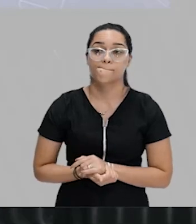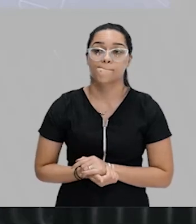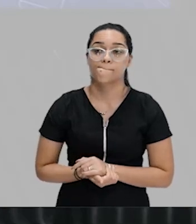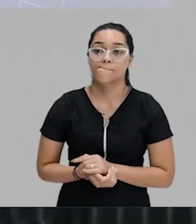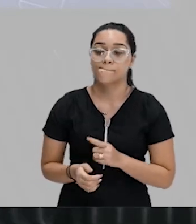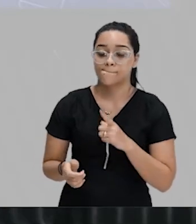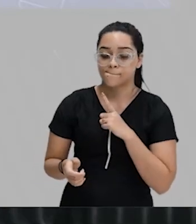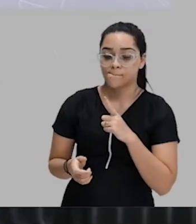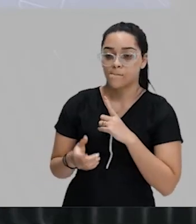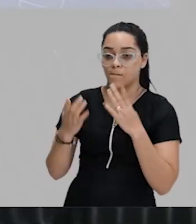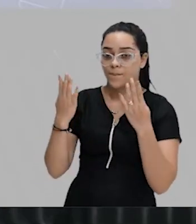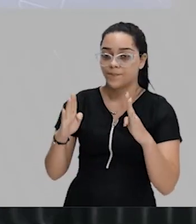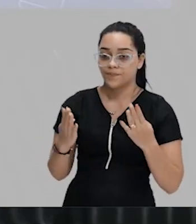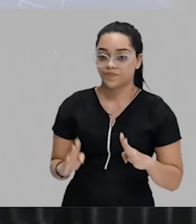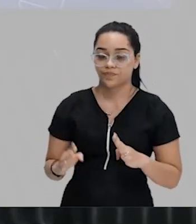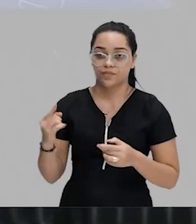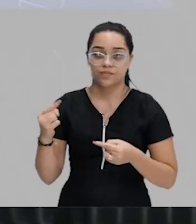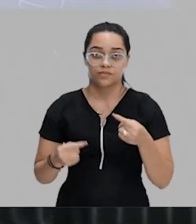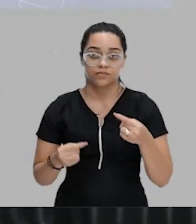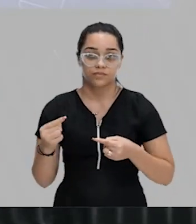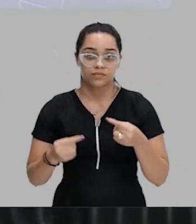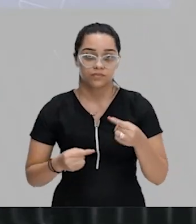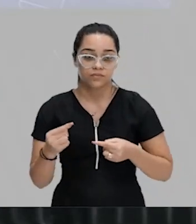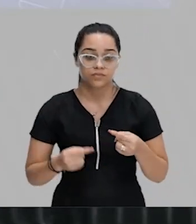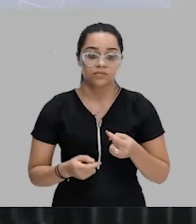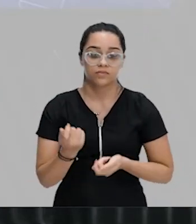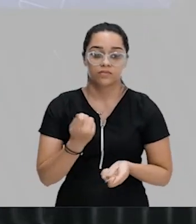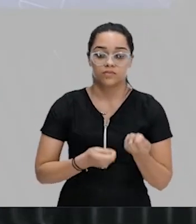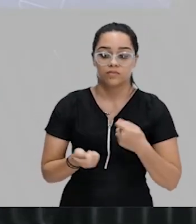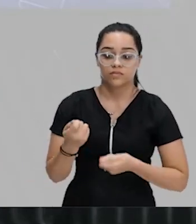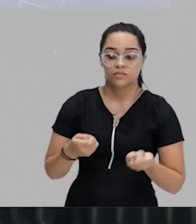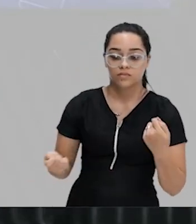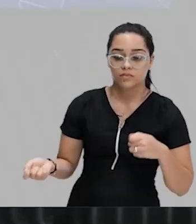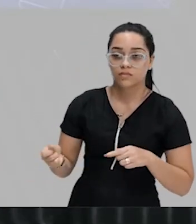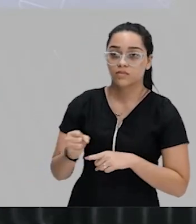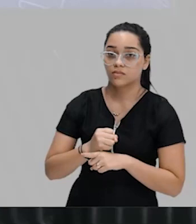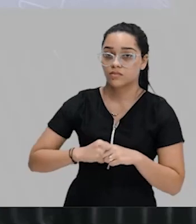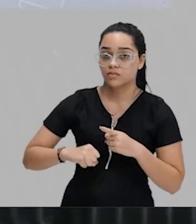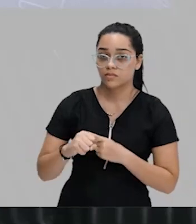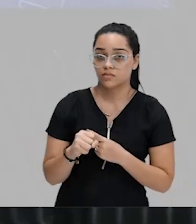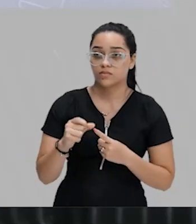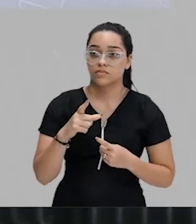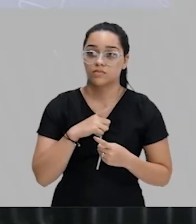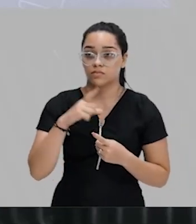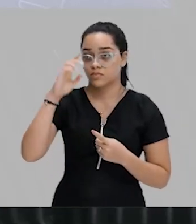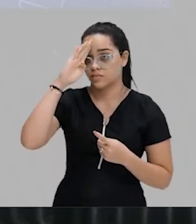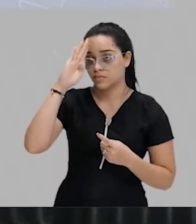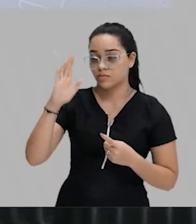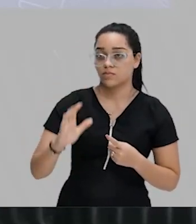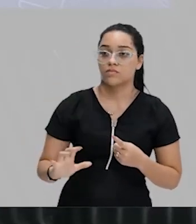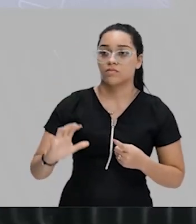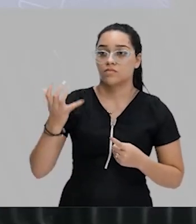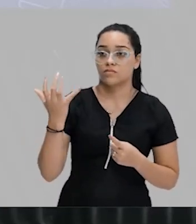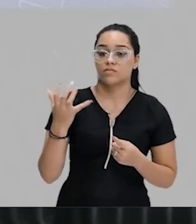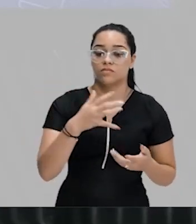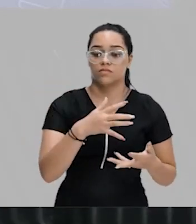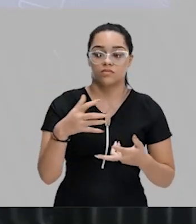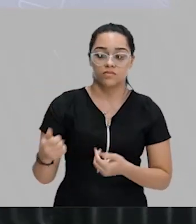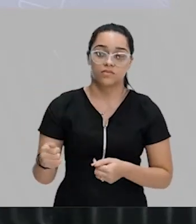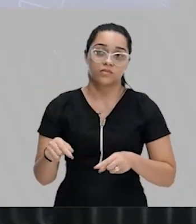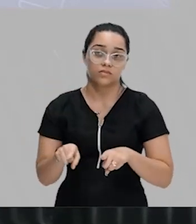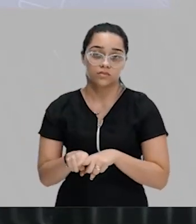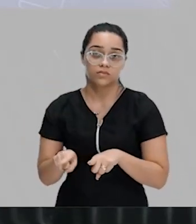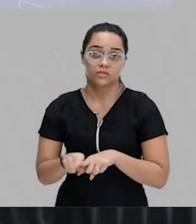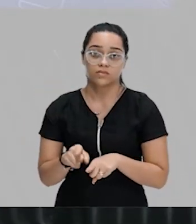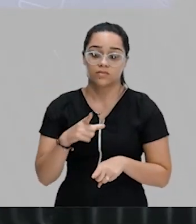fazendo uma análise política, uma análise econômica e social sobre os principais acontecimentos mundiais e até